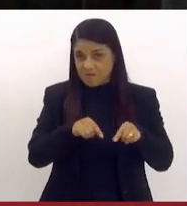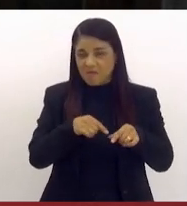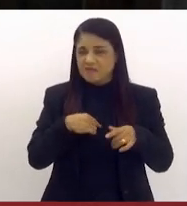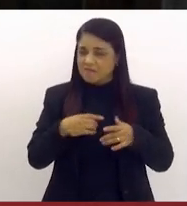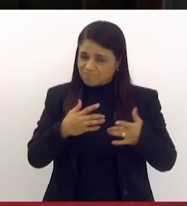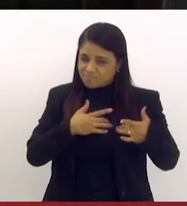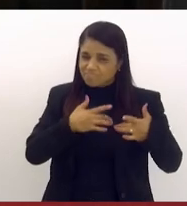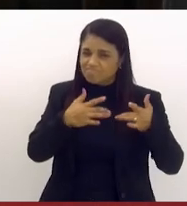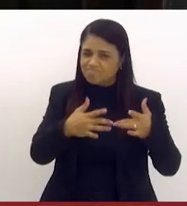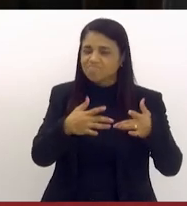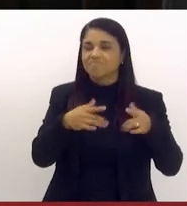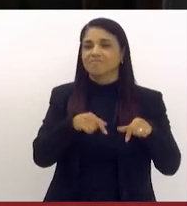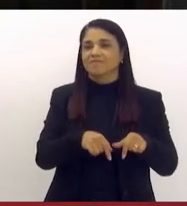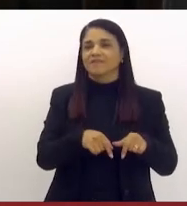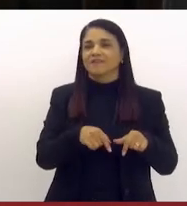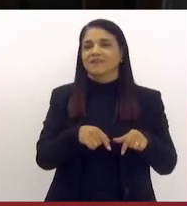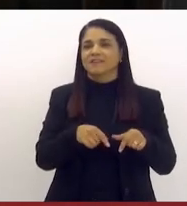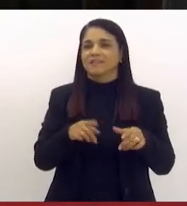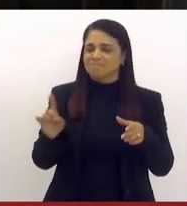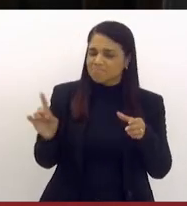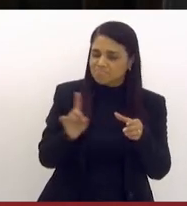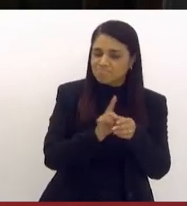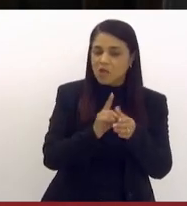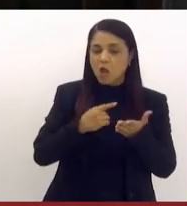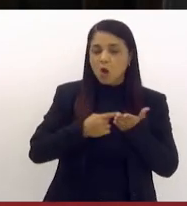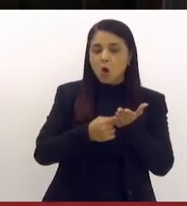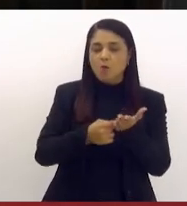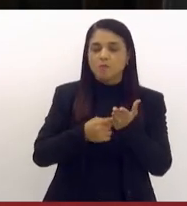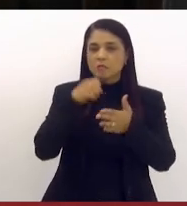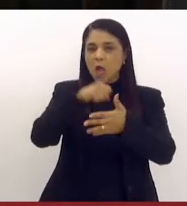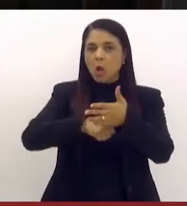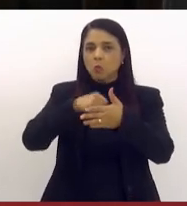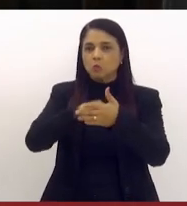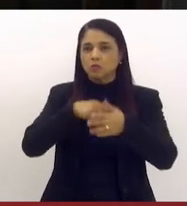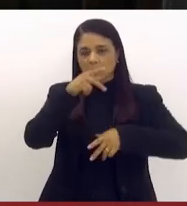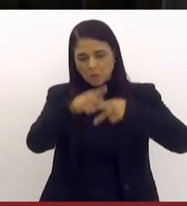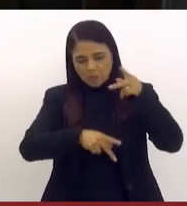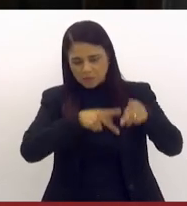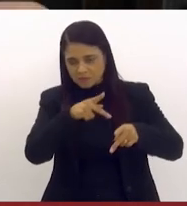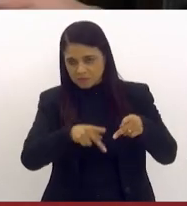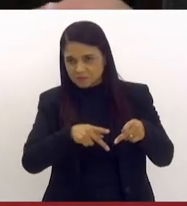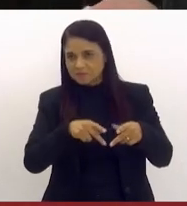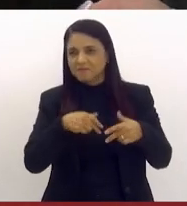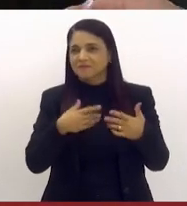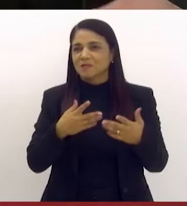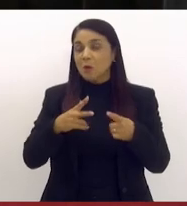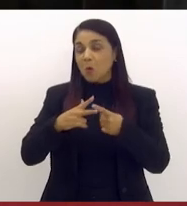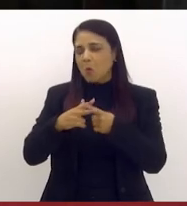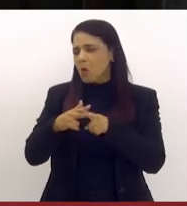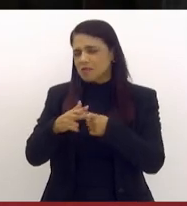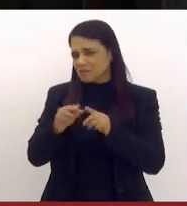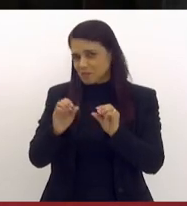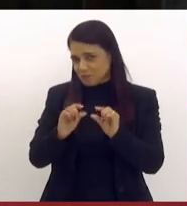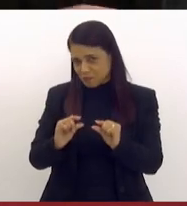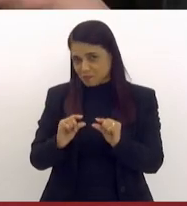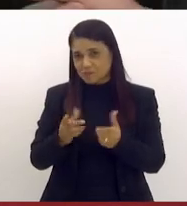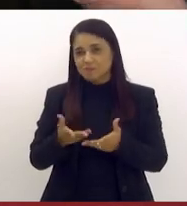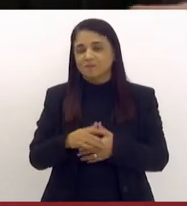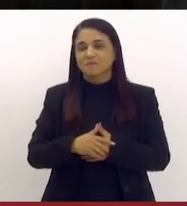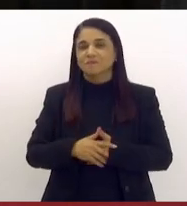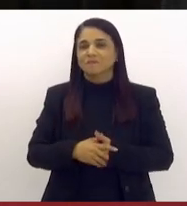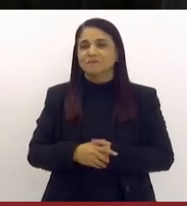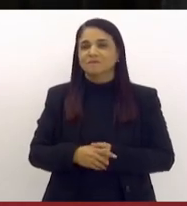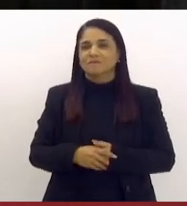mesmo sem fazer parte porque ela é muito comprometida com a luta do Povo só fazer essa pequena correção ela tá junto com a gente